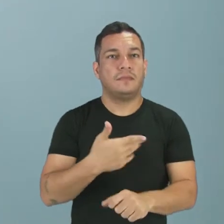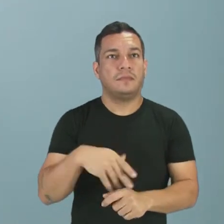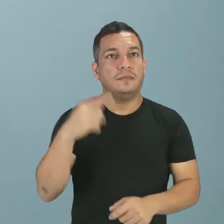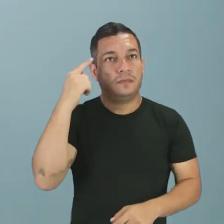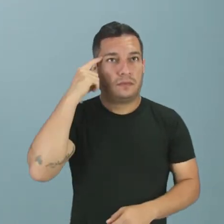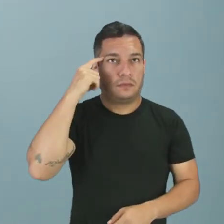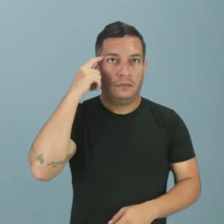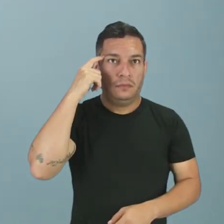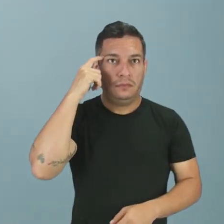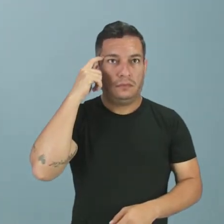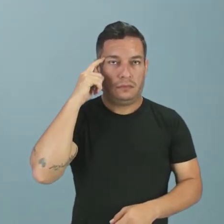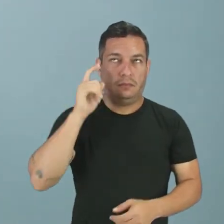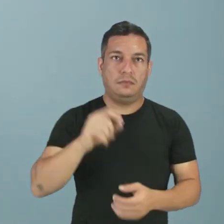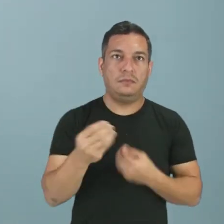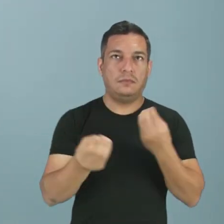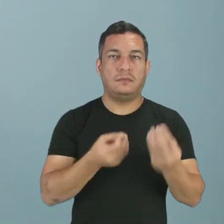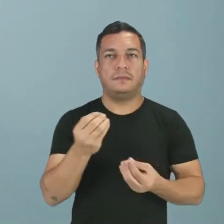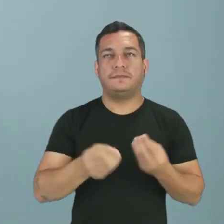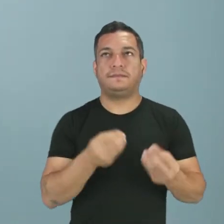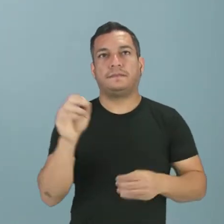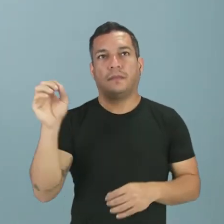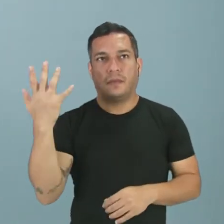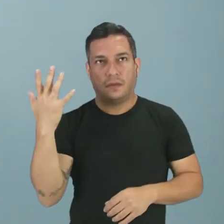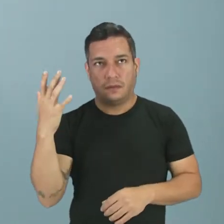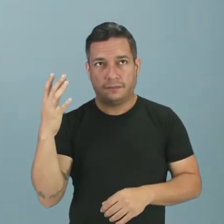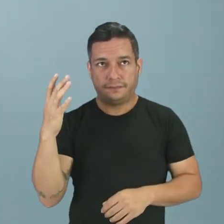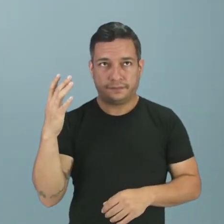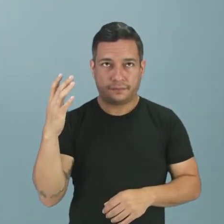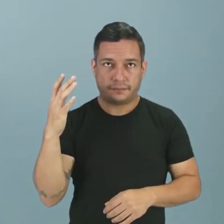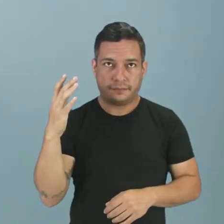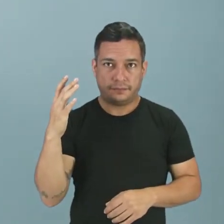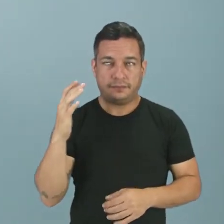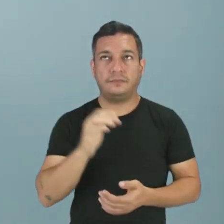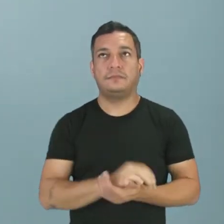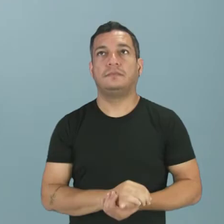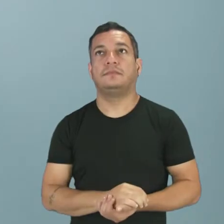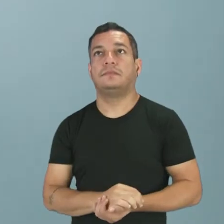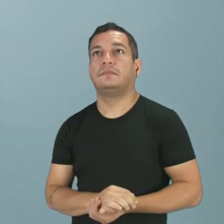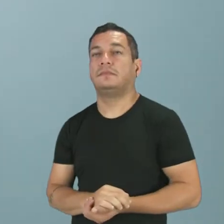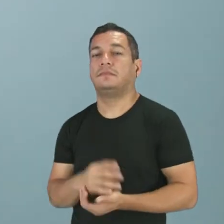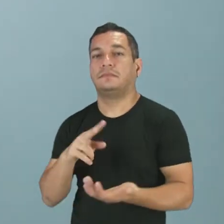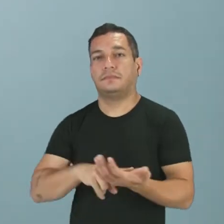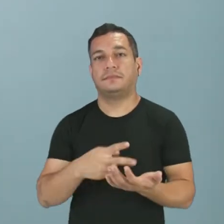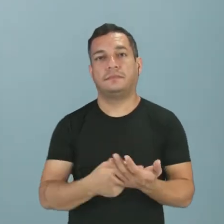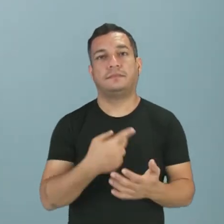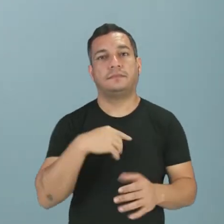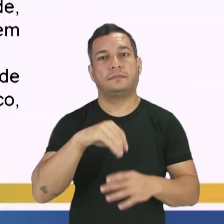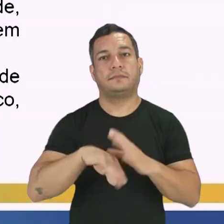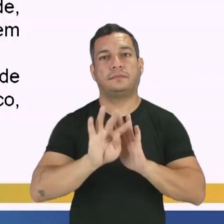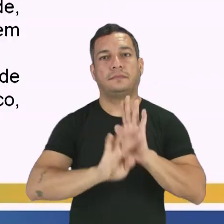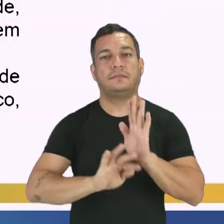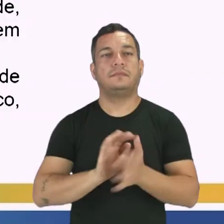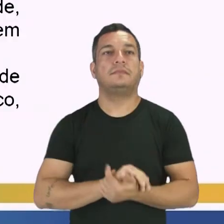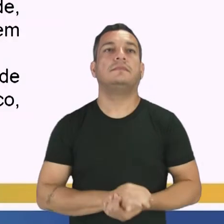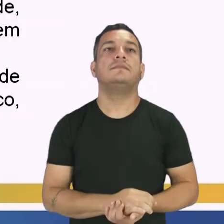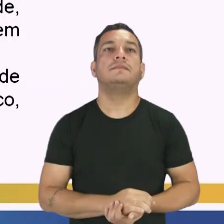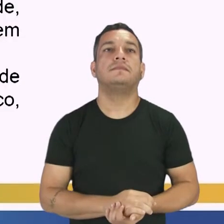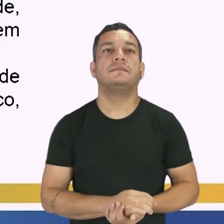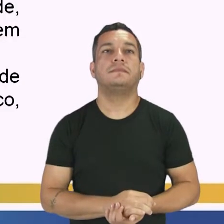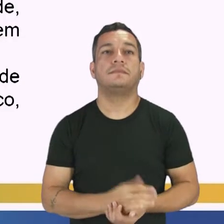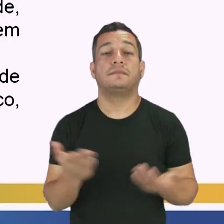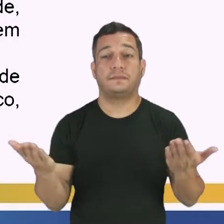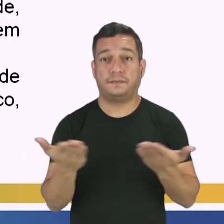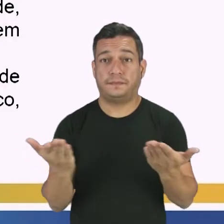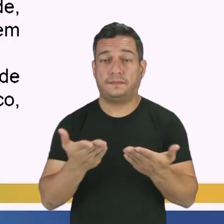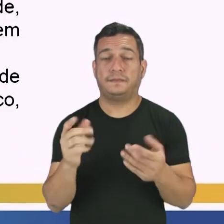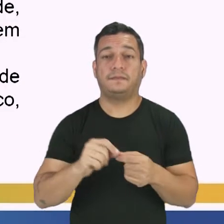aí como é que acontece a nossa interpretação dentro desse texto. Vamos lá? Hoje